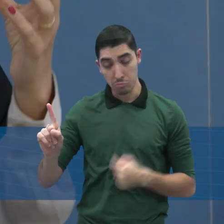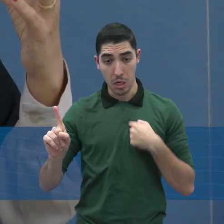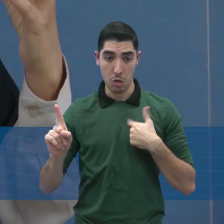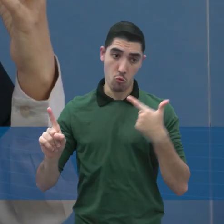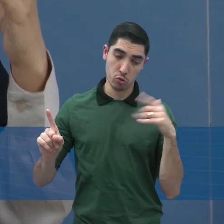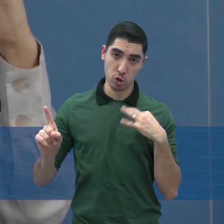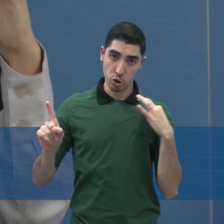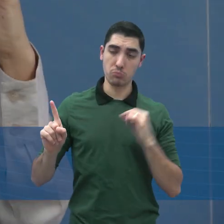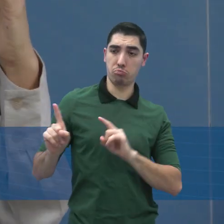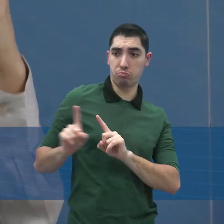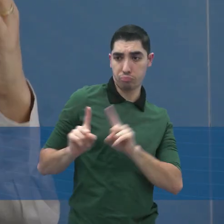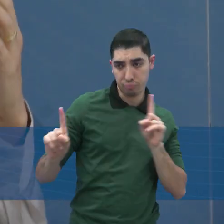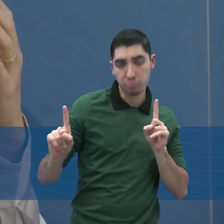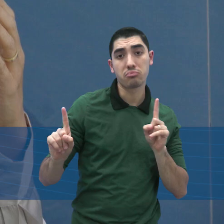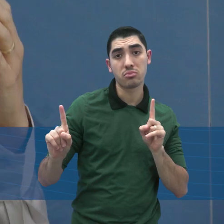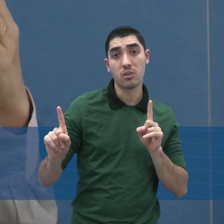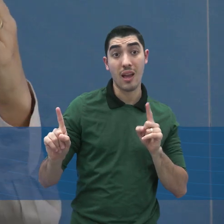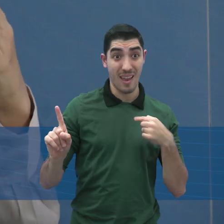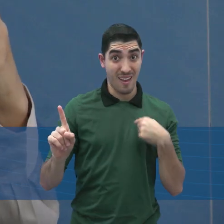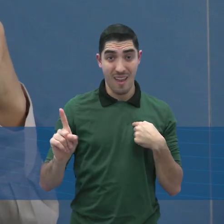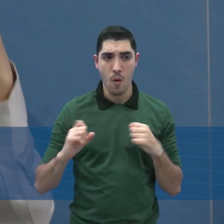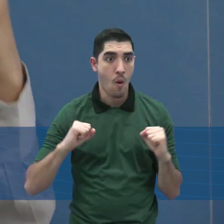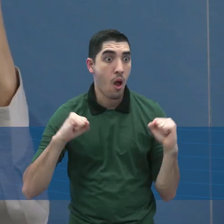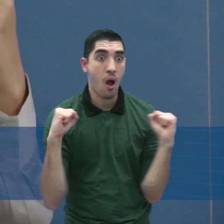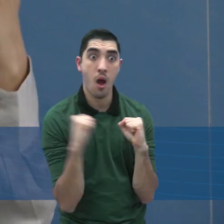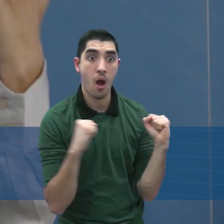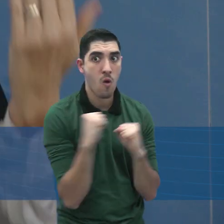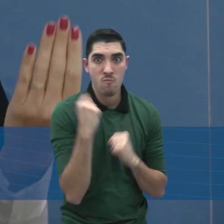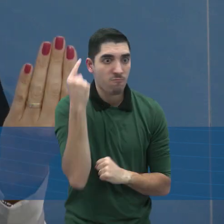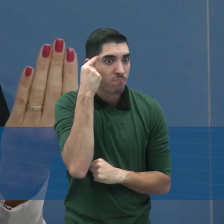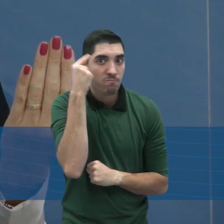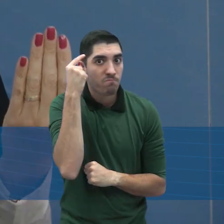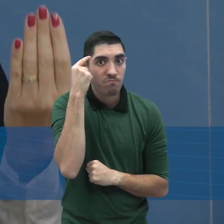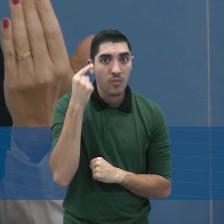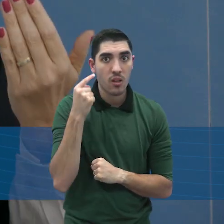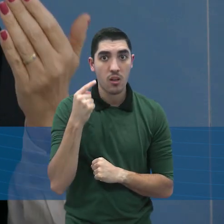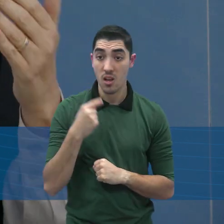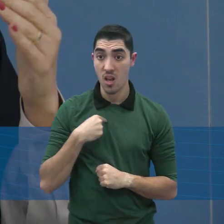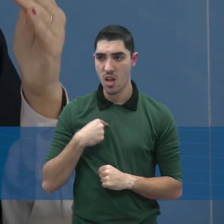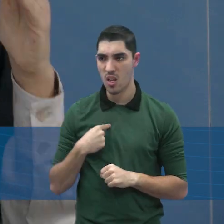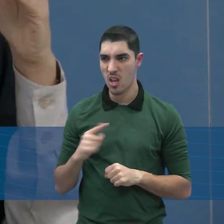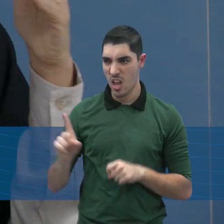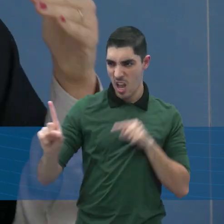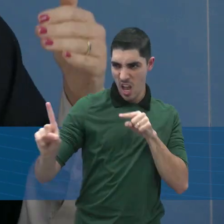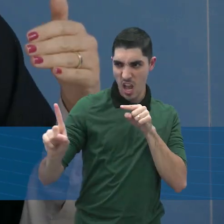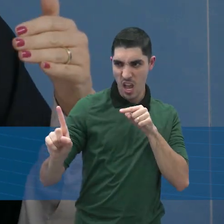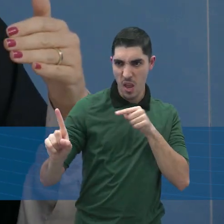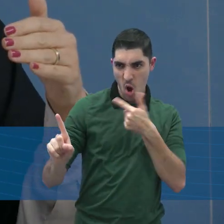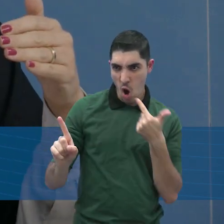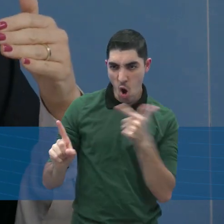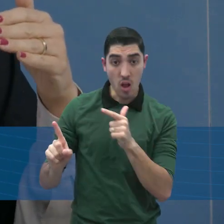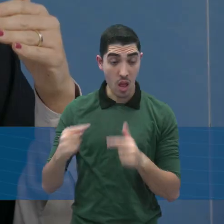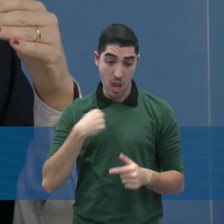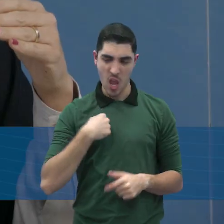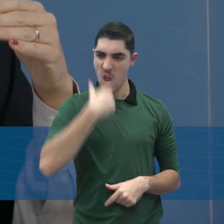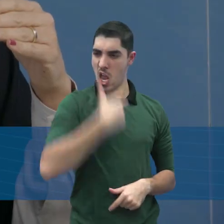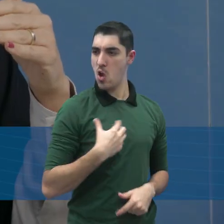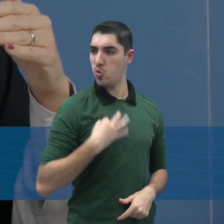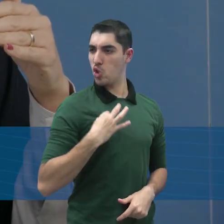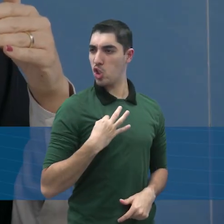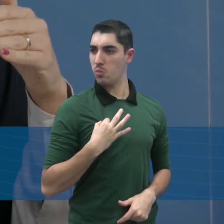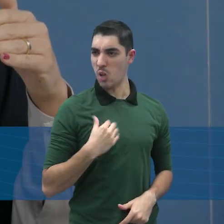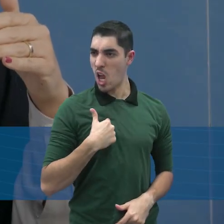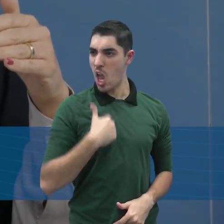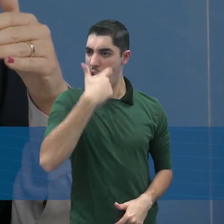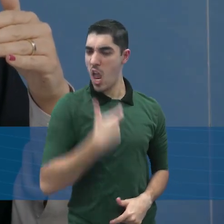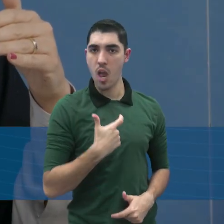outro, a pessoa que é fanática, ela personifica, ela passa a ser o time. Então, o